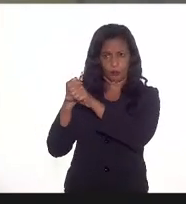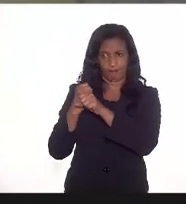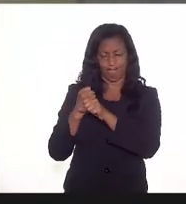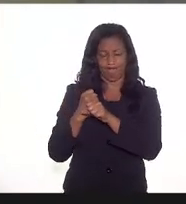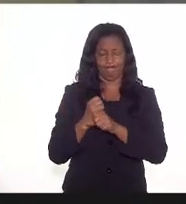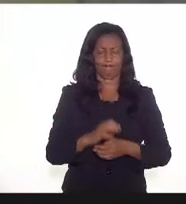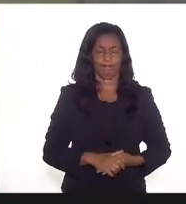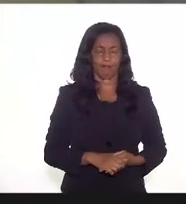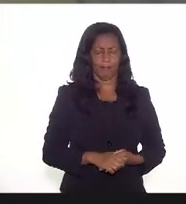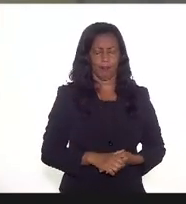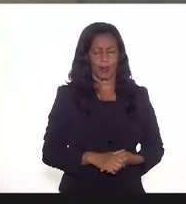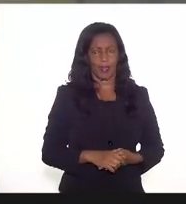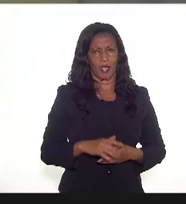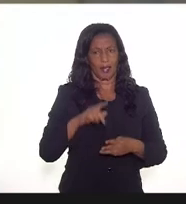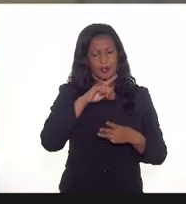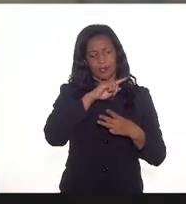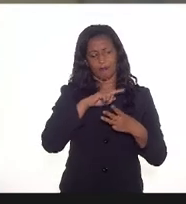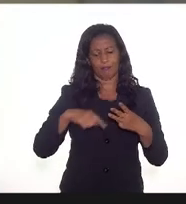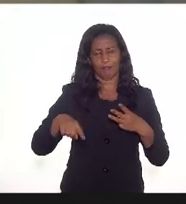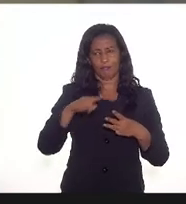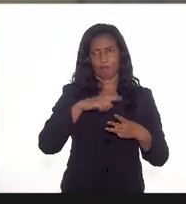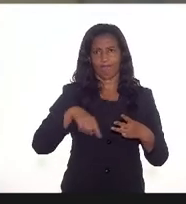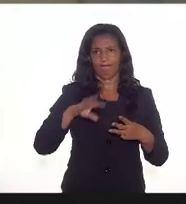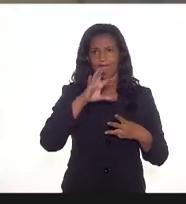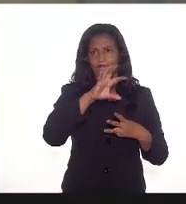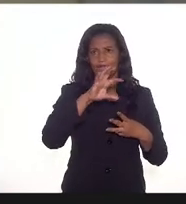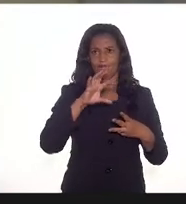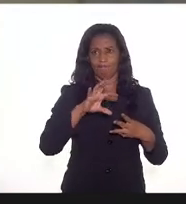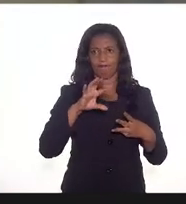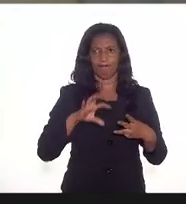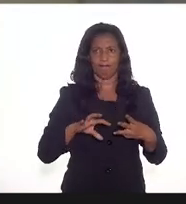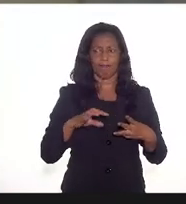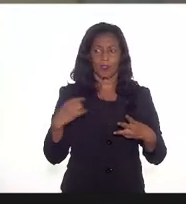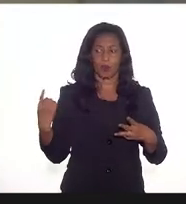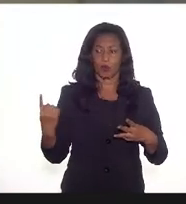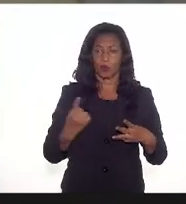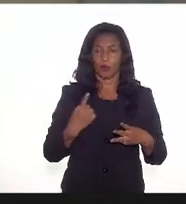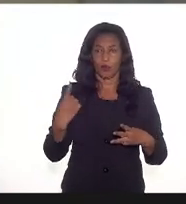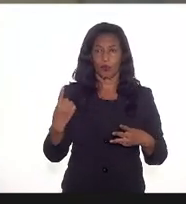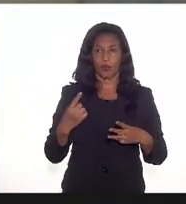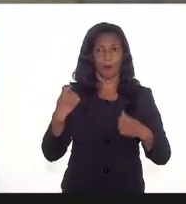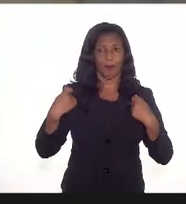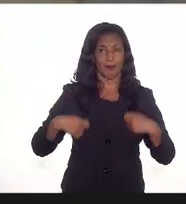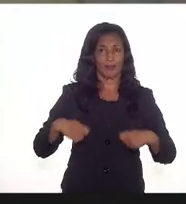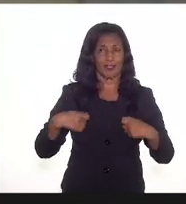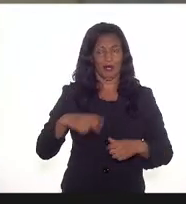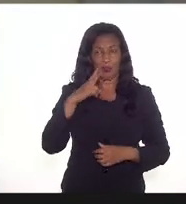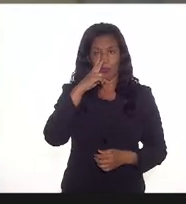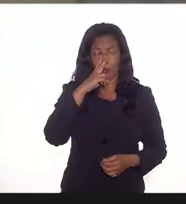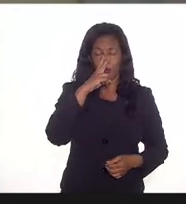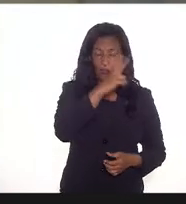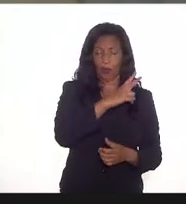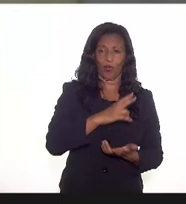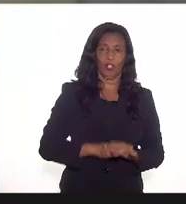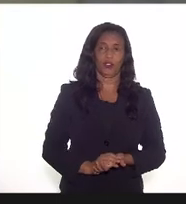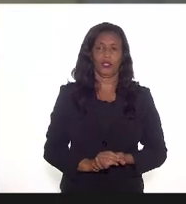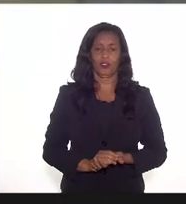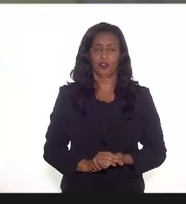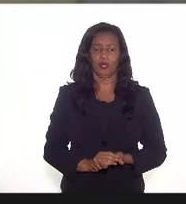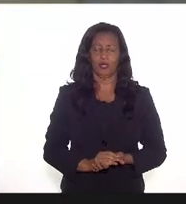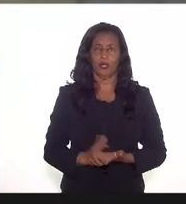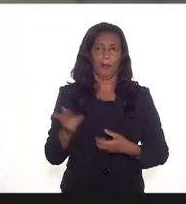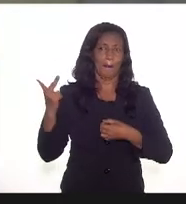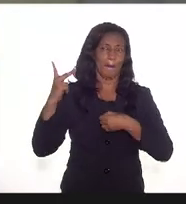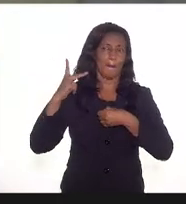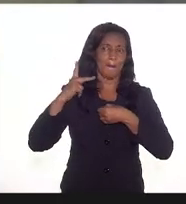três primeiras áreas nos fazem dependente muito forte da área de petróleo